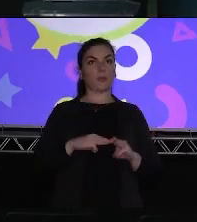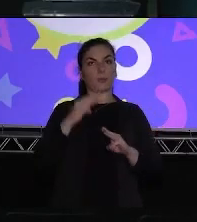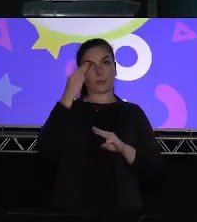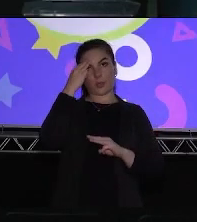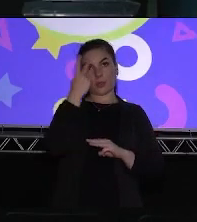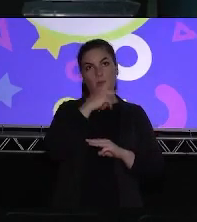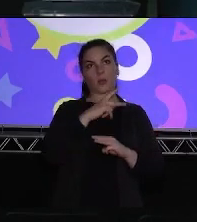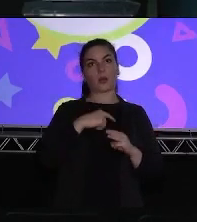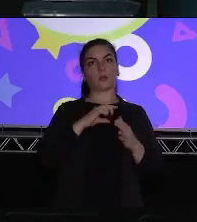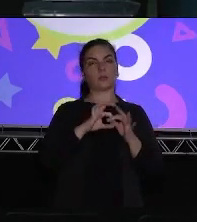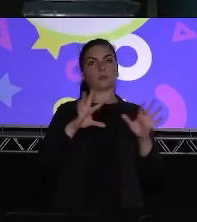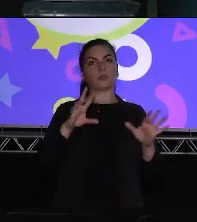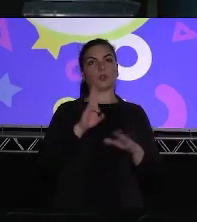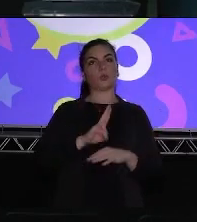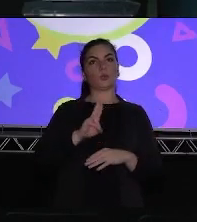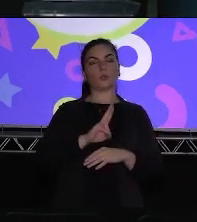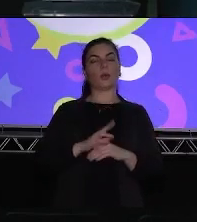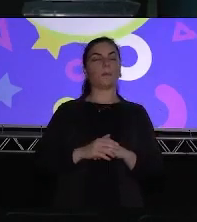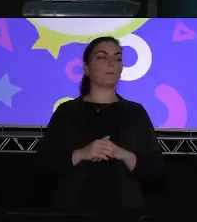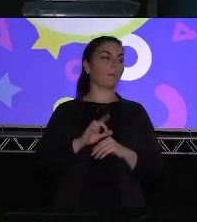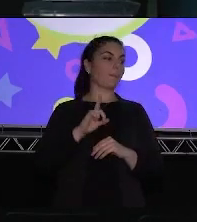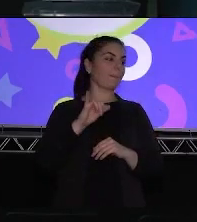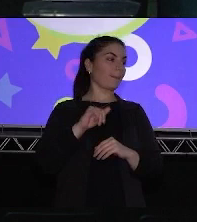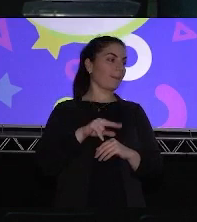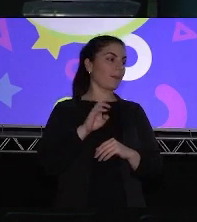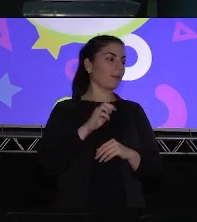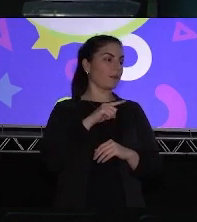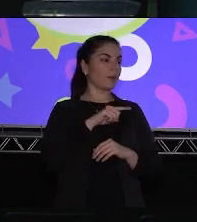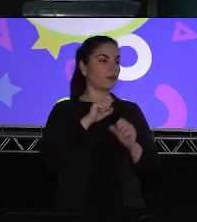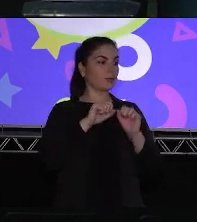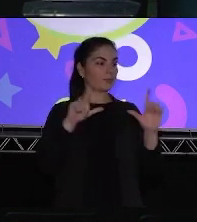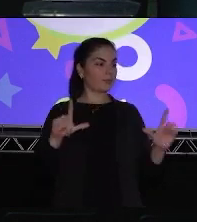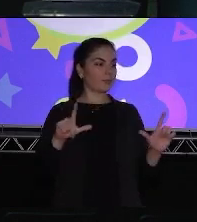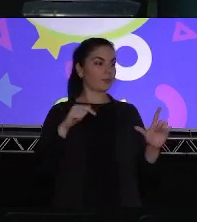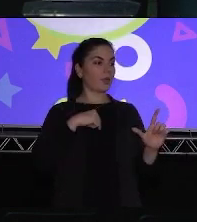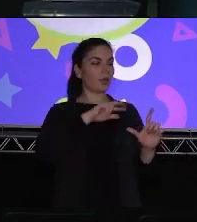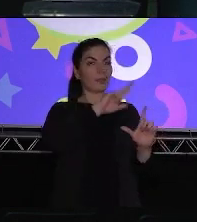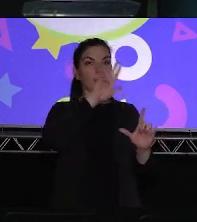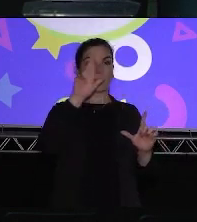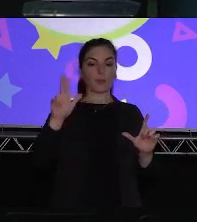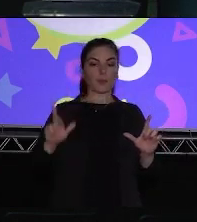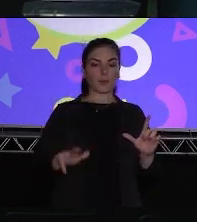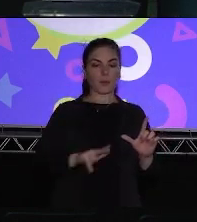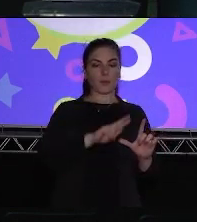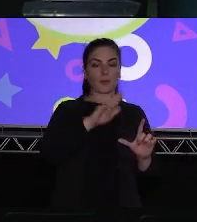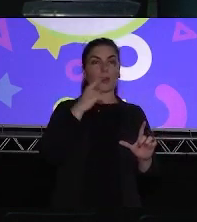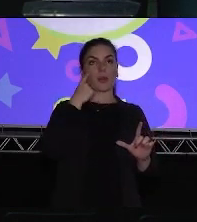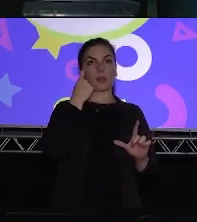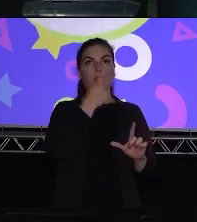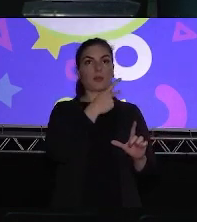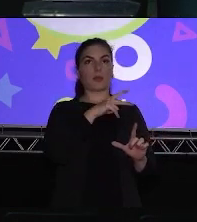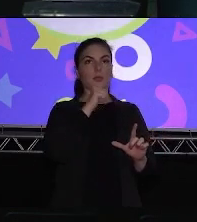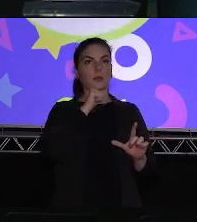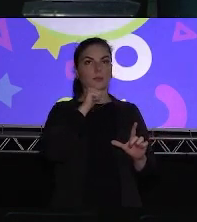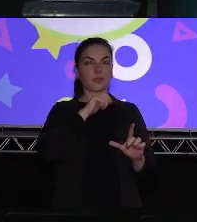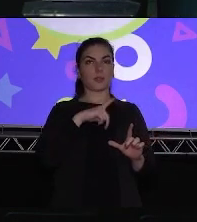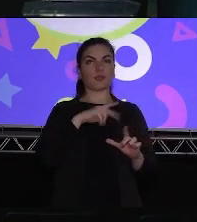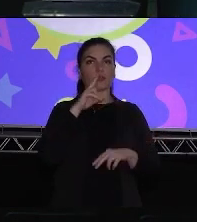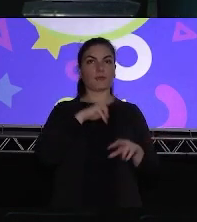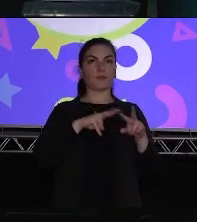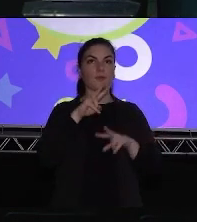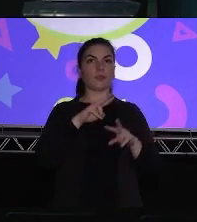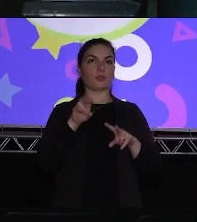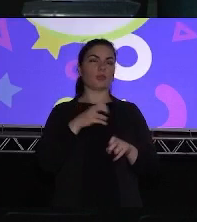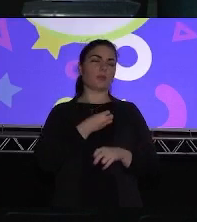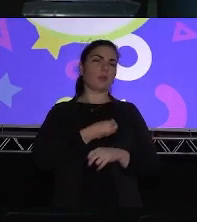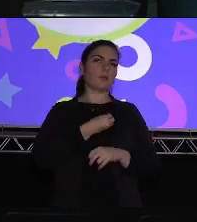mapa mental dela. A Daiane trouxe aqui uma diversidade de interesses dela, trouxe as visões dela sobre a